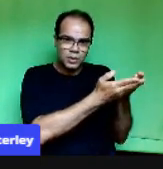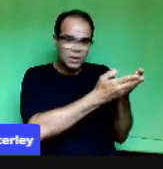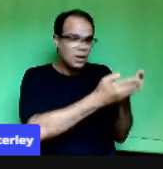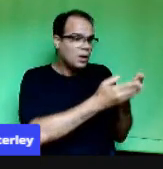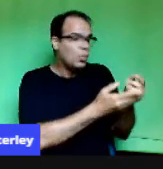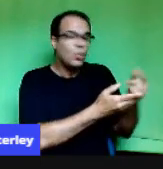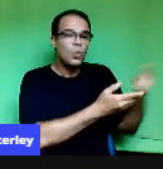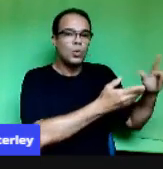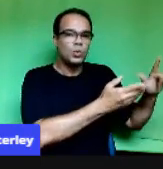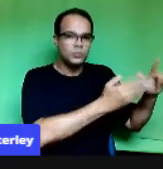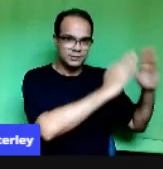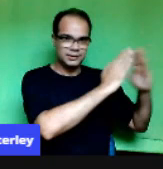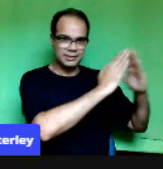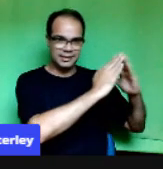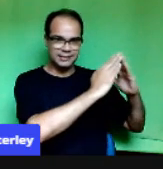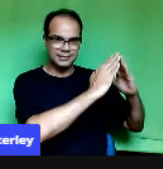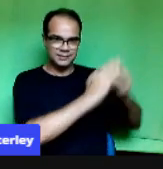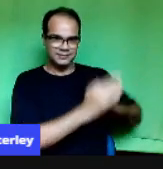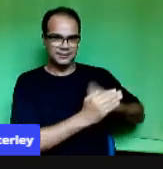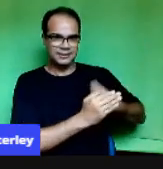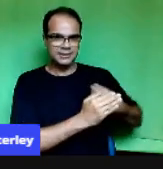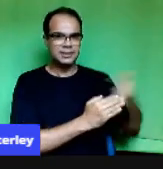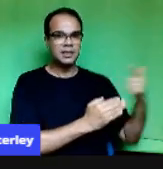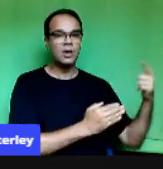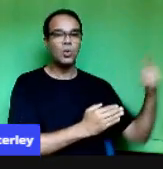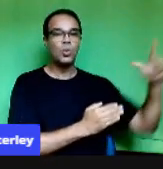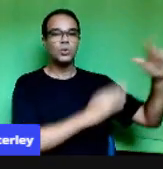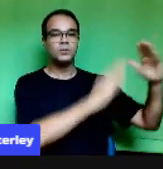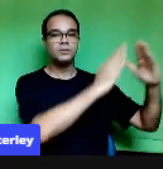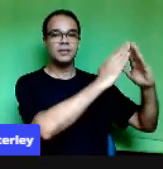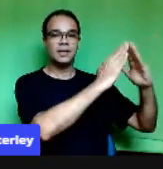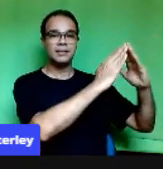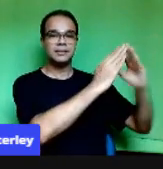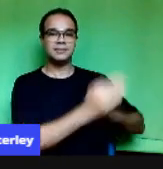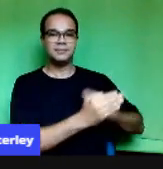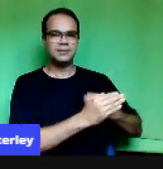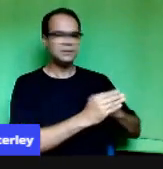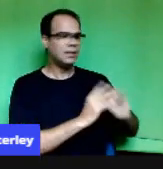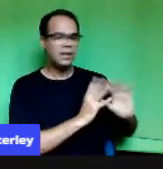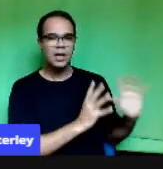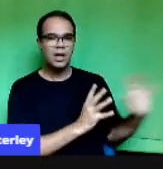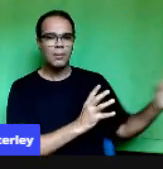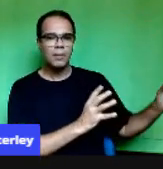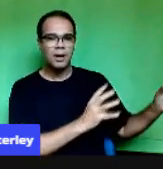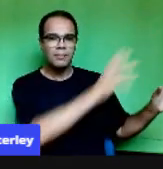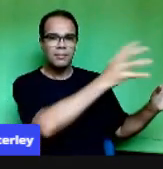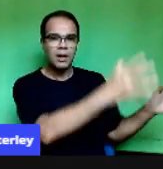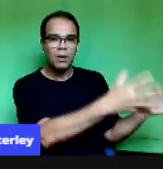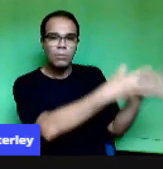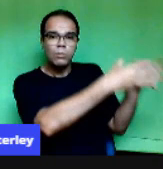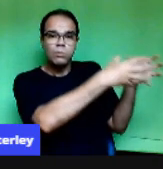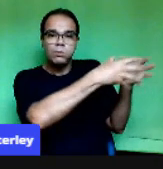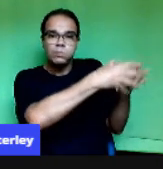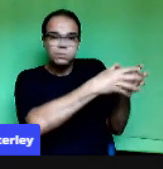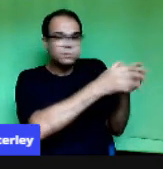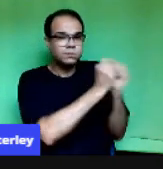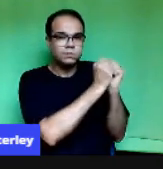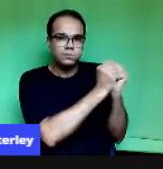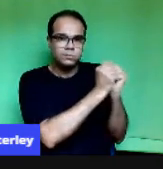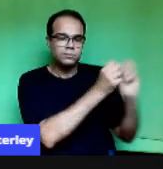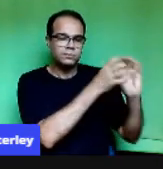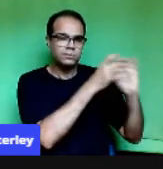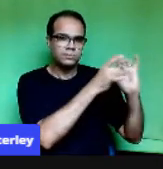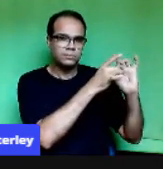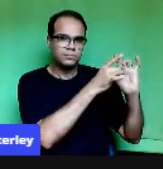a todos aqueles que estão envolvidos, as famílias principalmente. Então, o coordenador pedagógico,